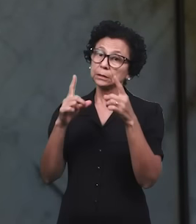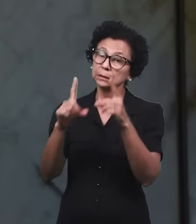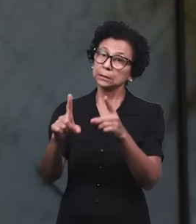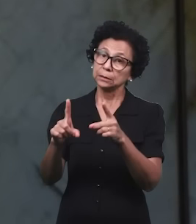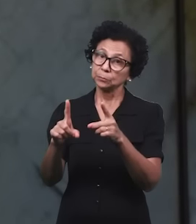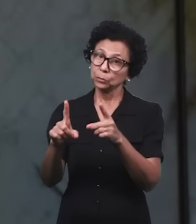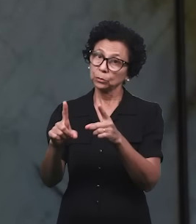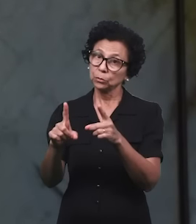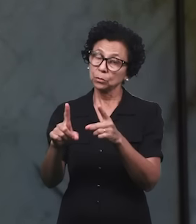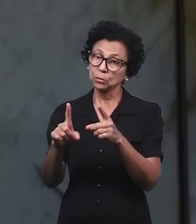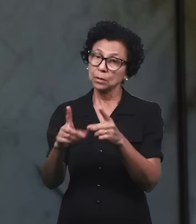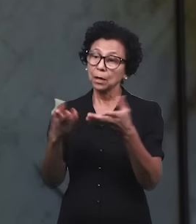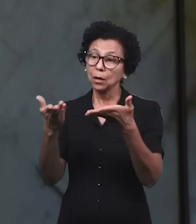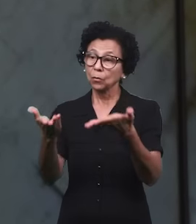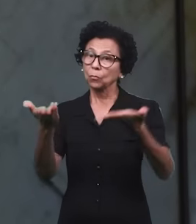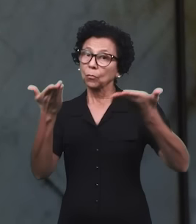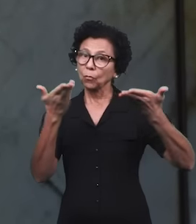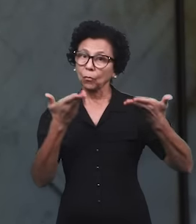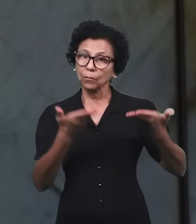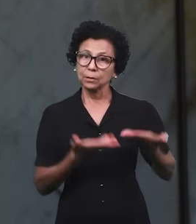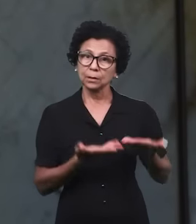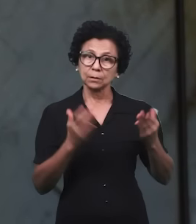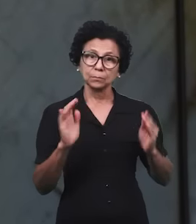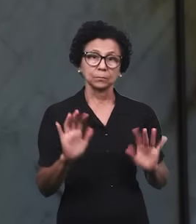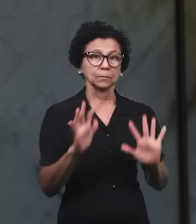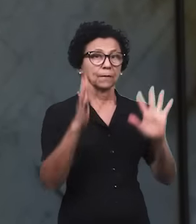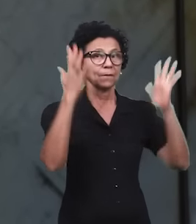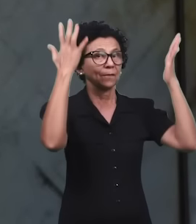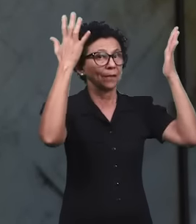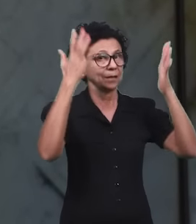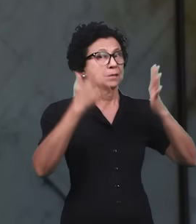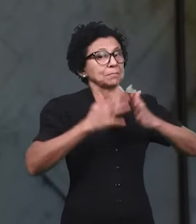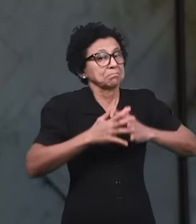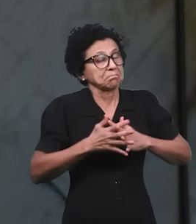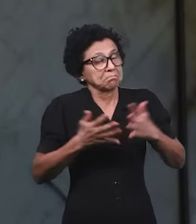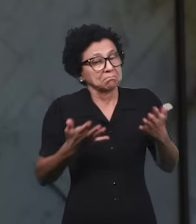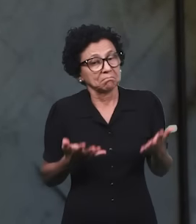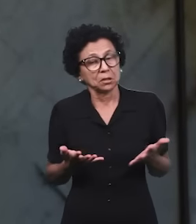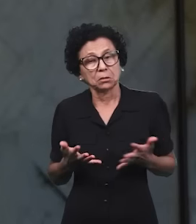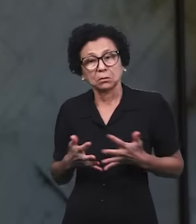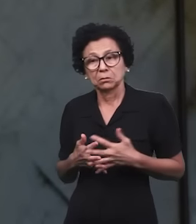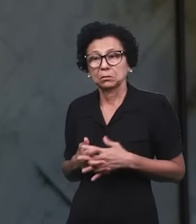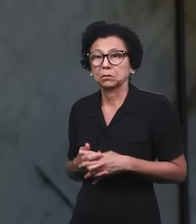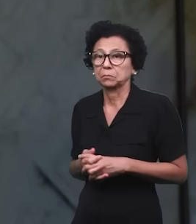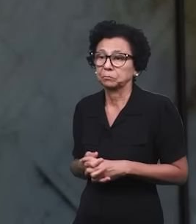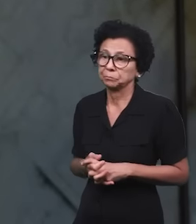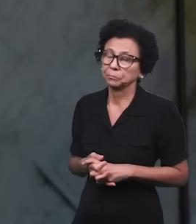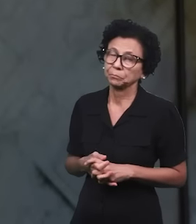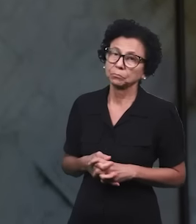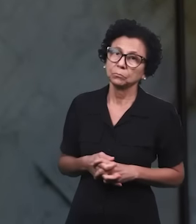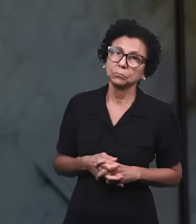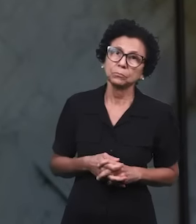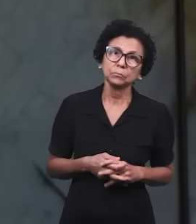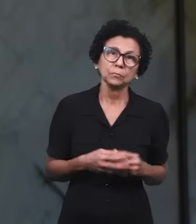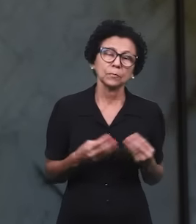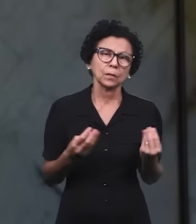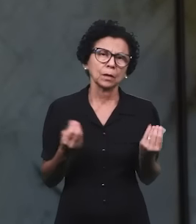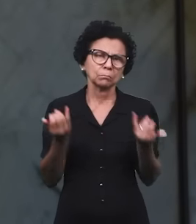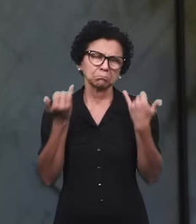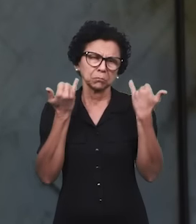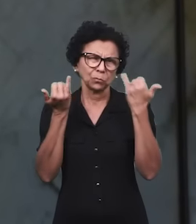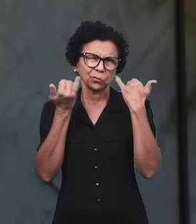sido convidados para umas bodas, né? Então, nós temos